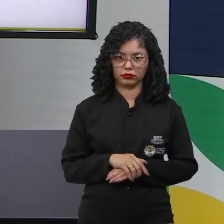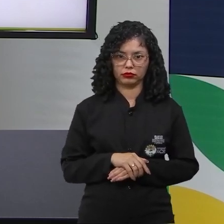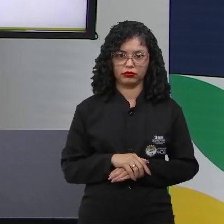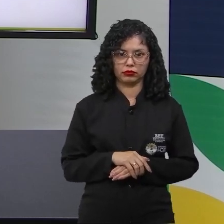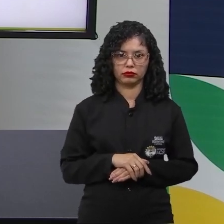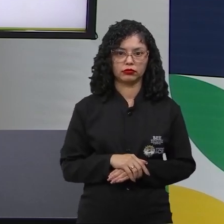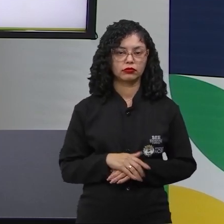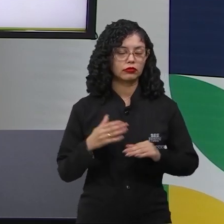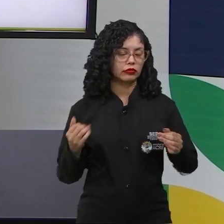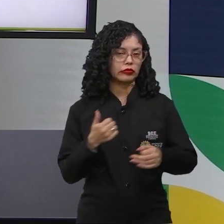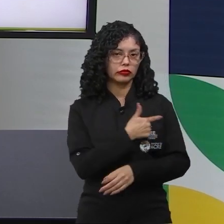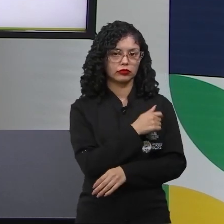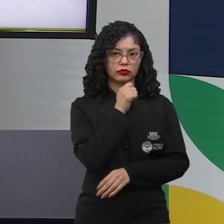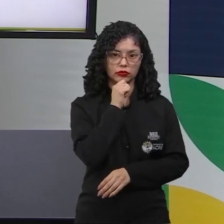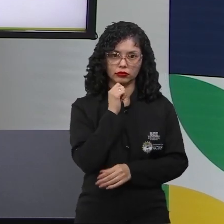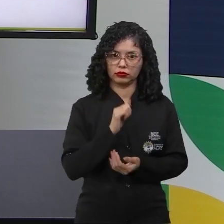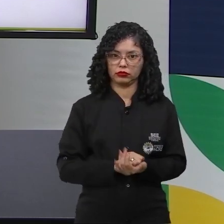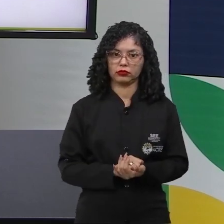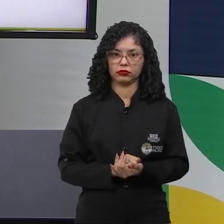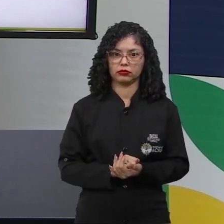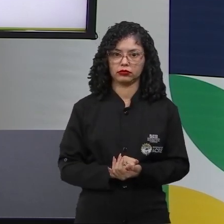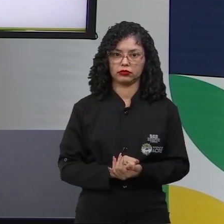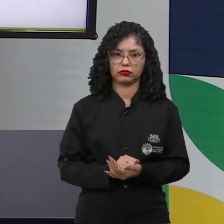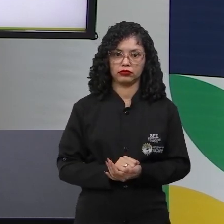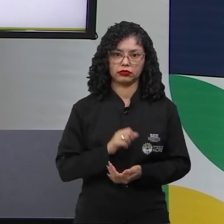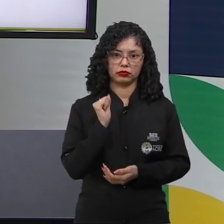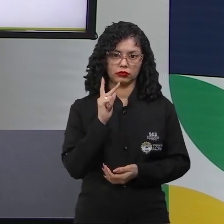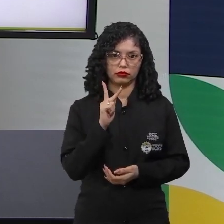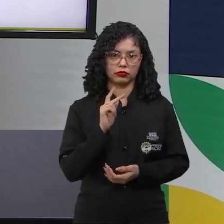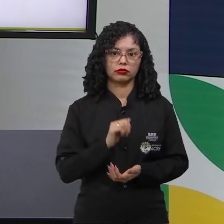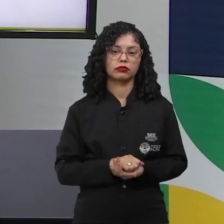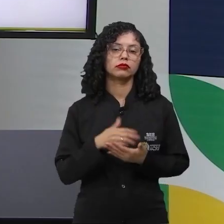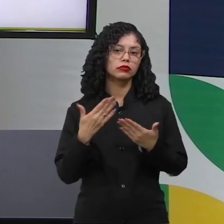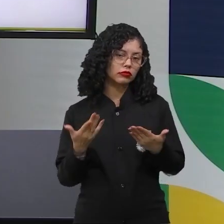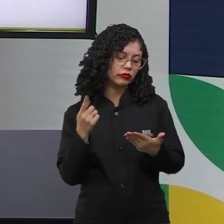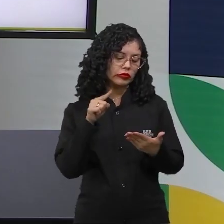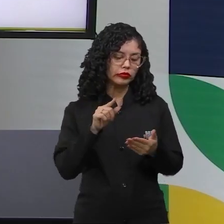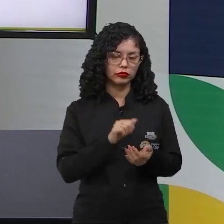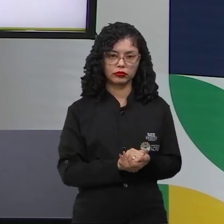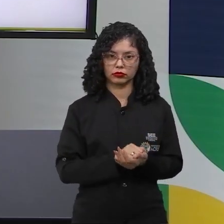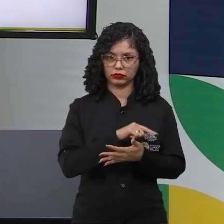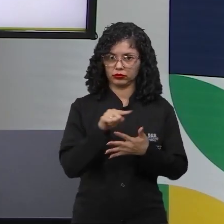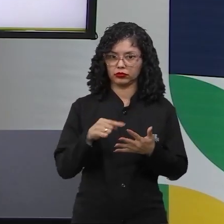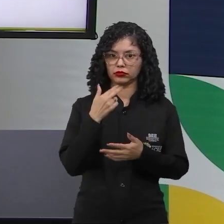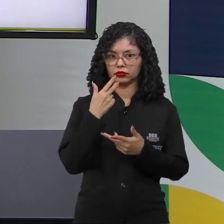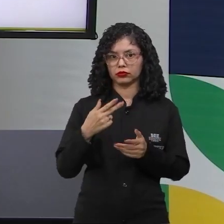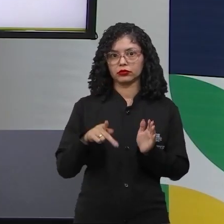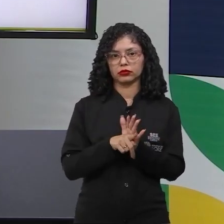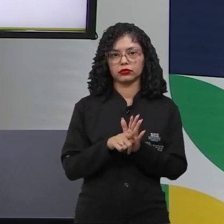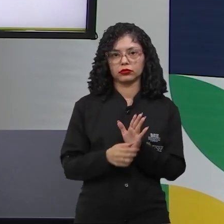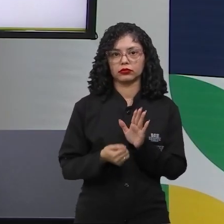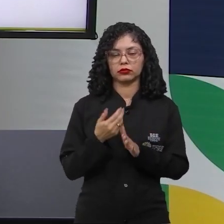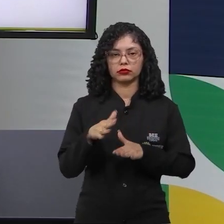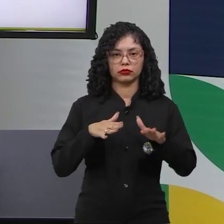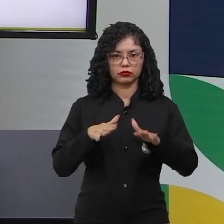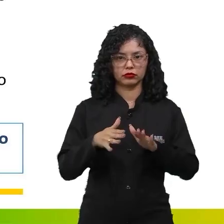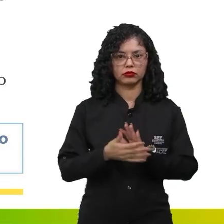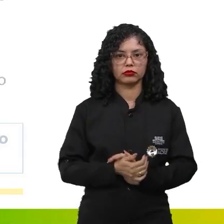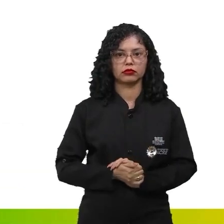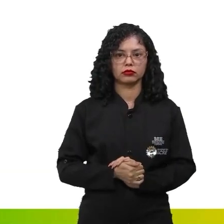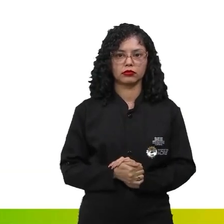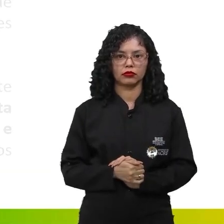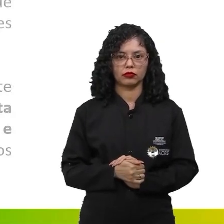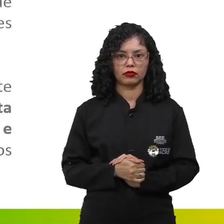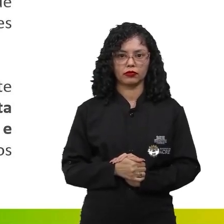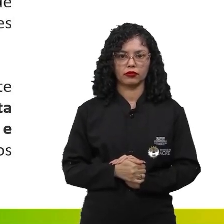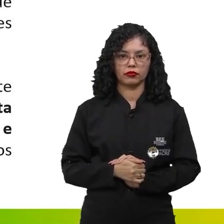Que a vacina não é bom, tá ok? Então, esse é um dos motivos do movimento anti-vacina.